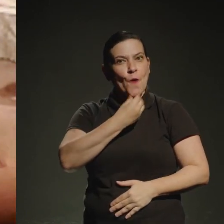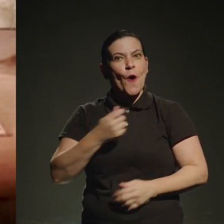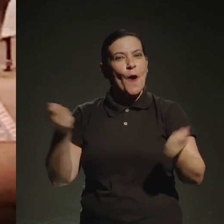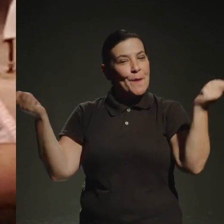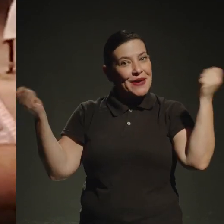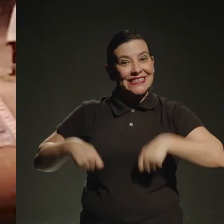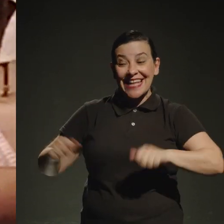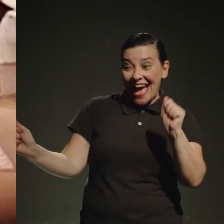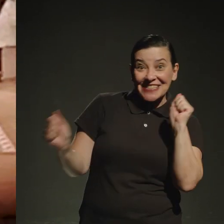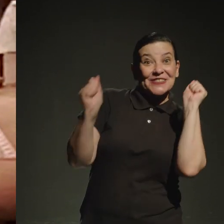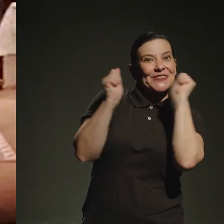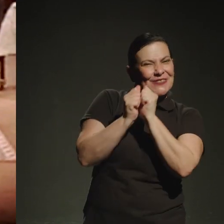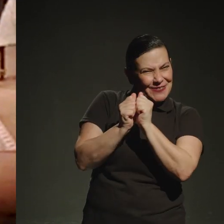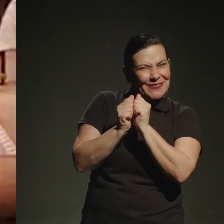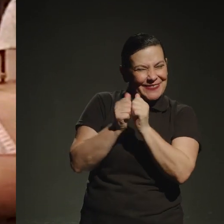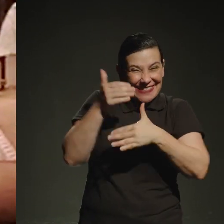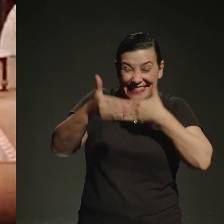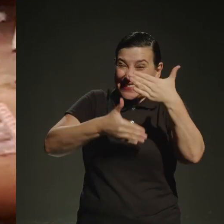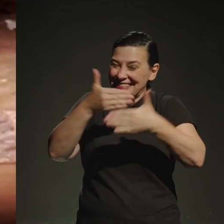rendesse boas aventuras!